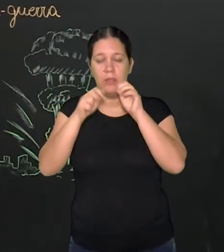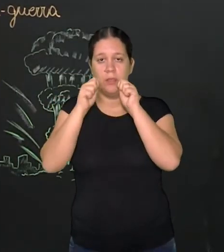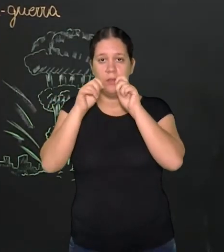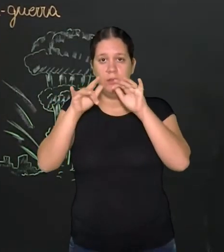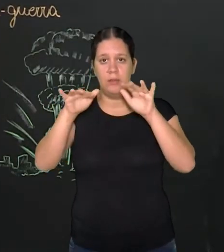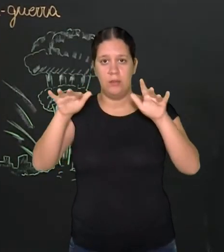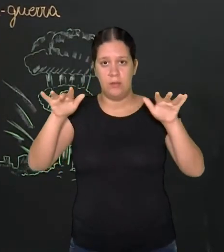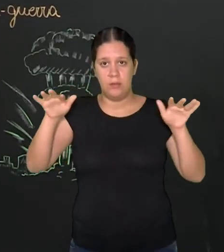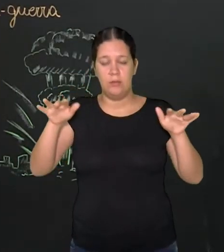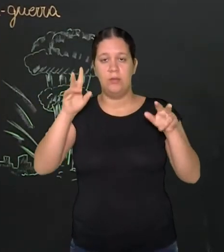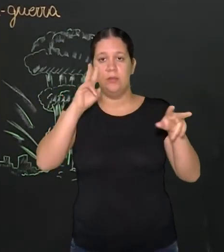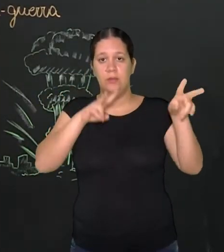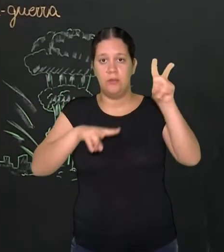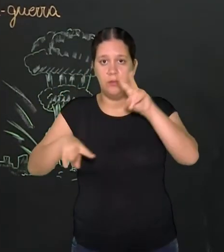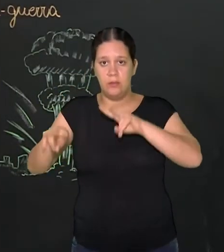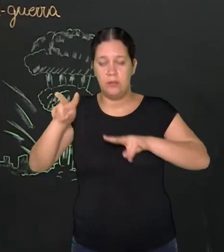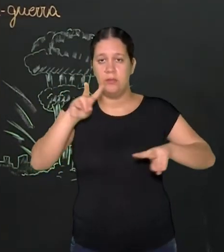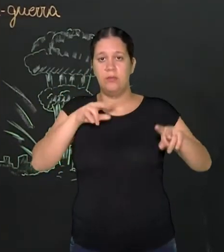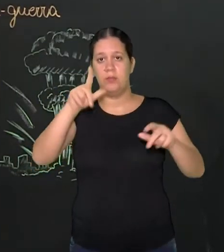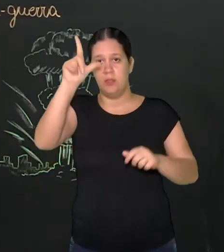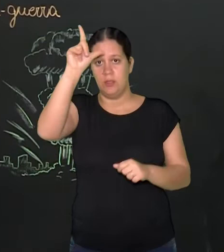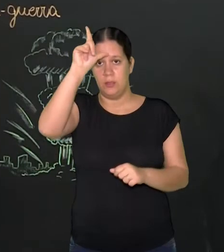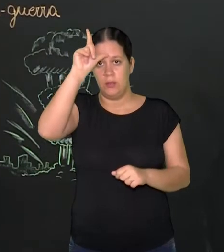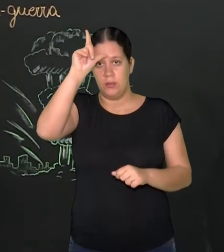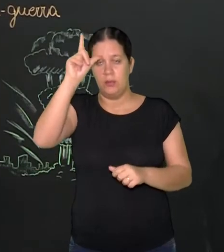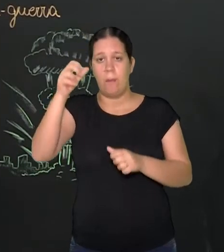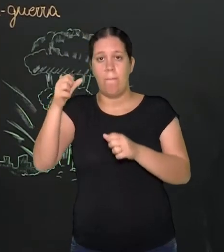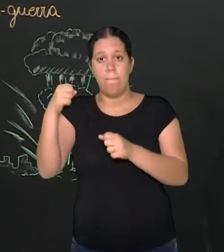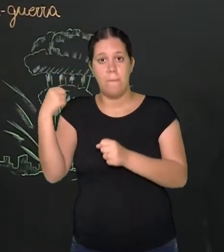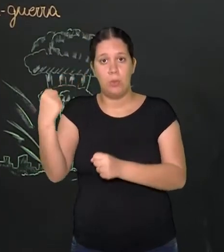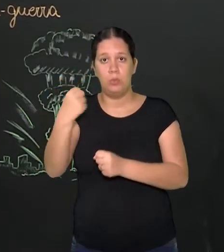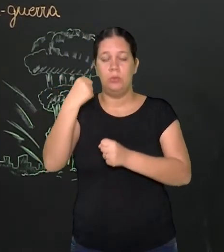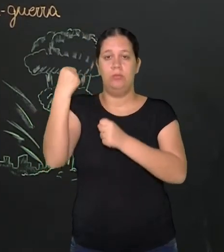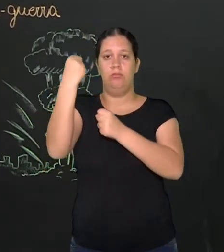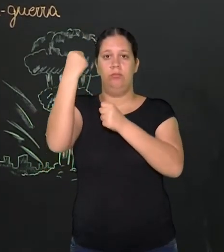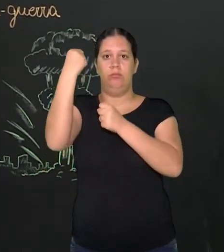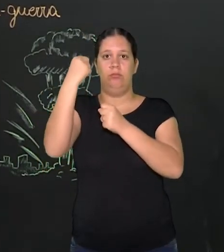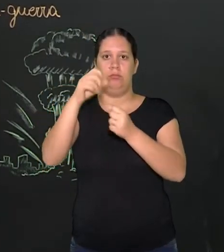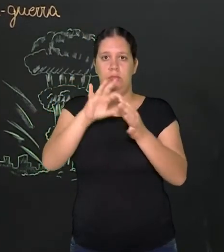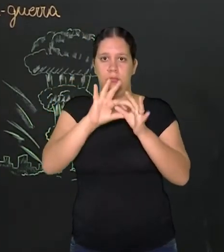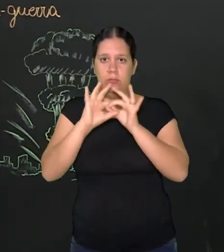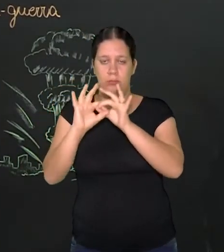de expansão e via nos alemães, portanto, poderosos aliados.